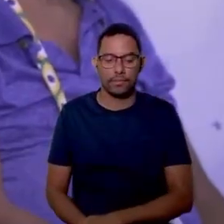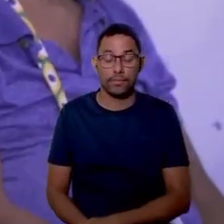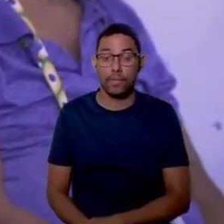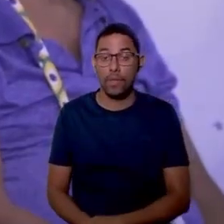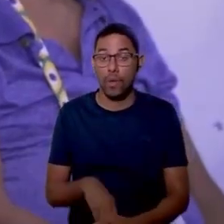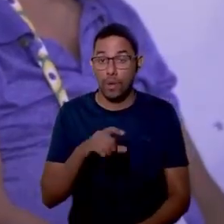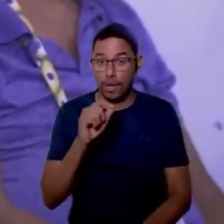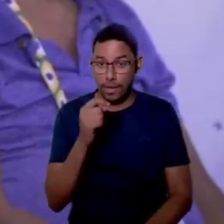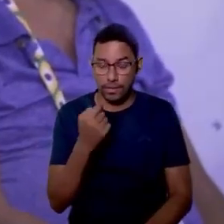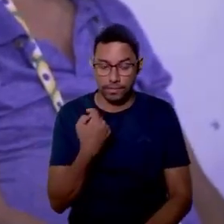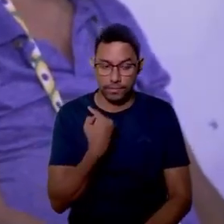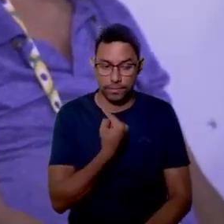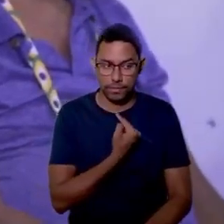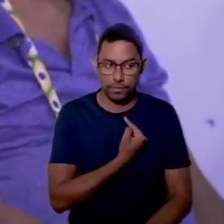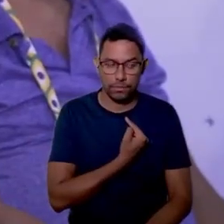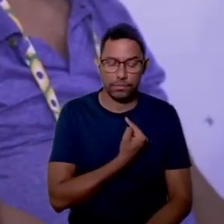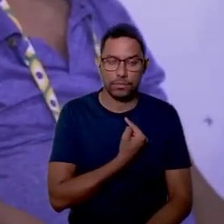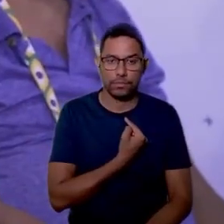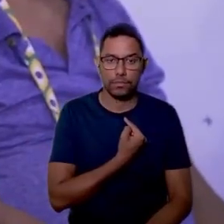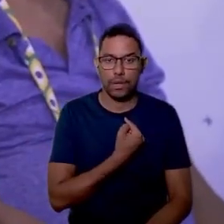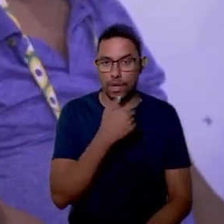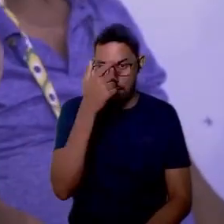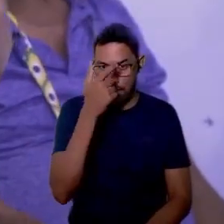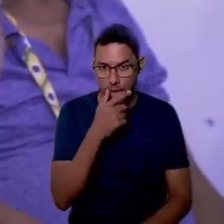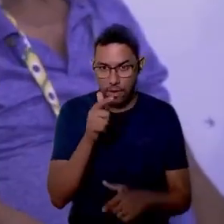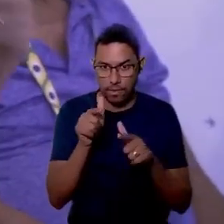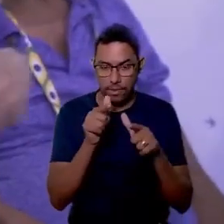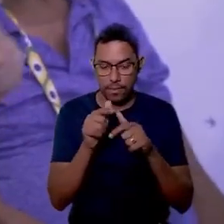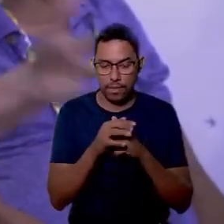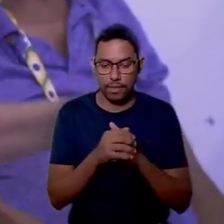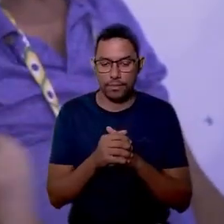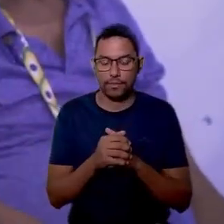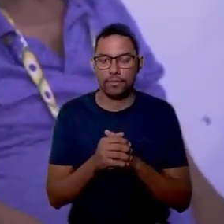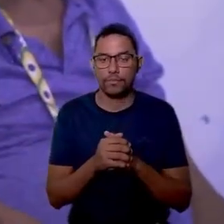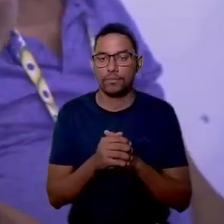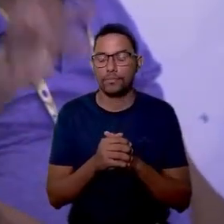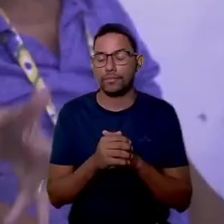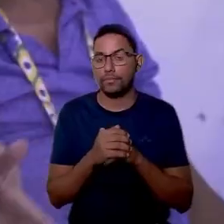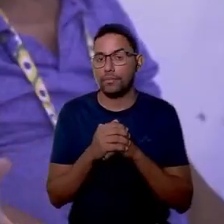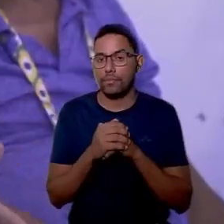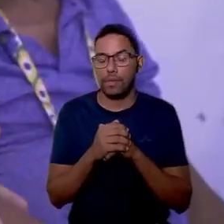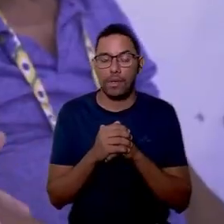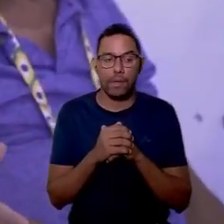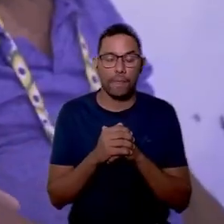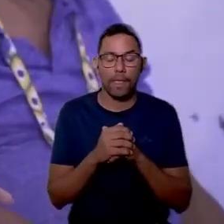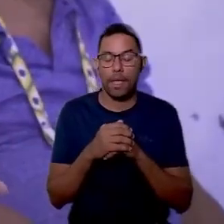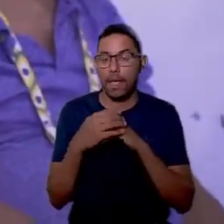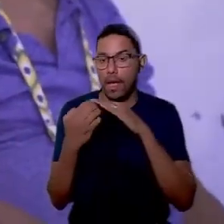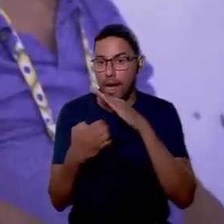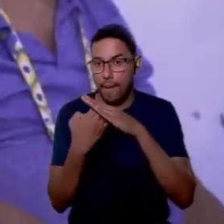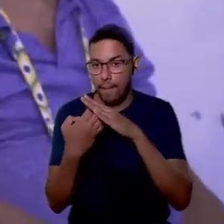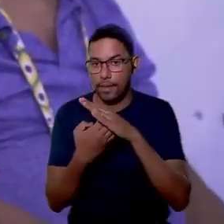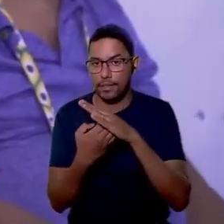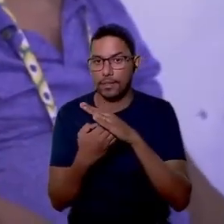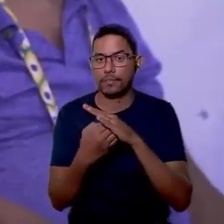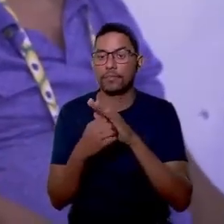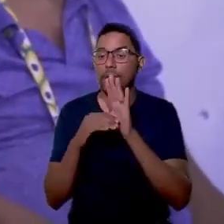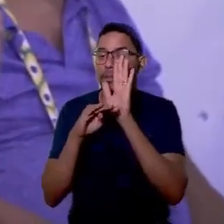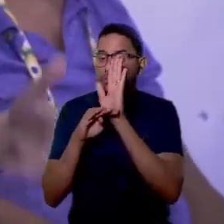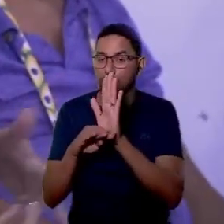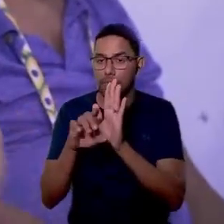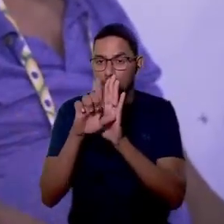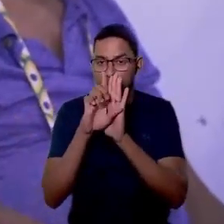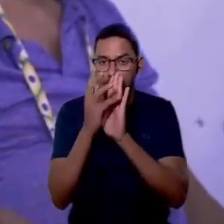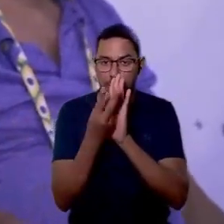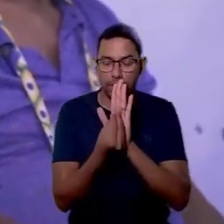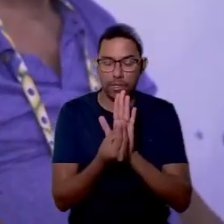o que a gente... Eu trabalho em instituições que se beneficiam da Lei Rouanet e que